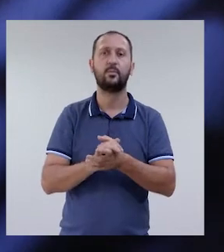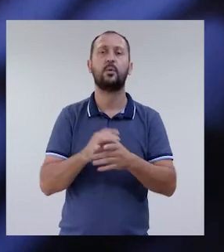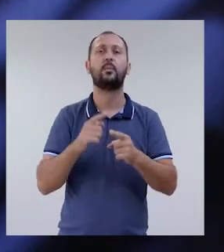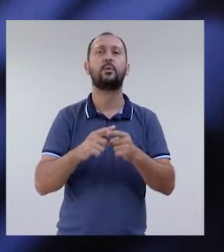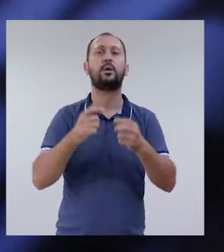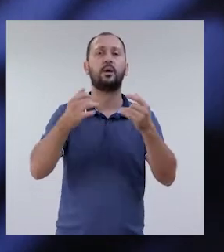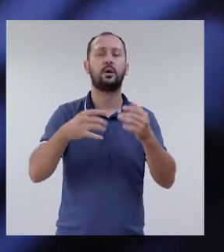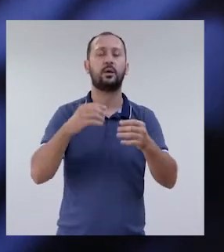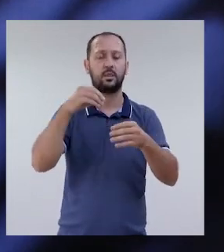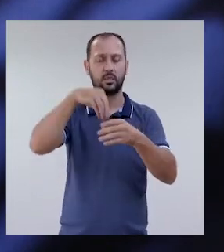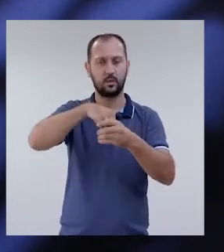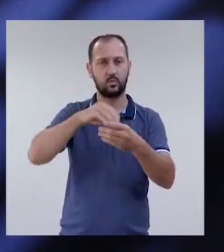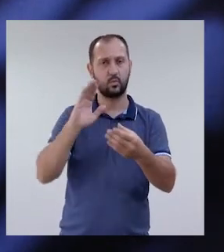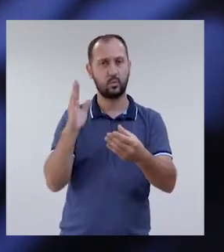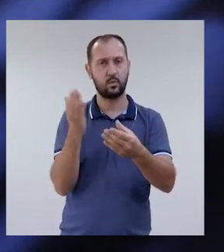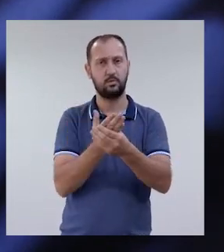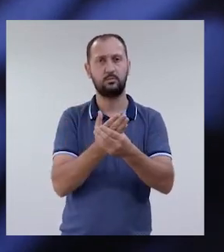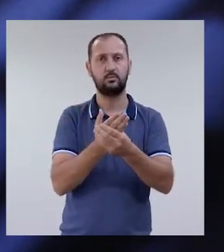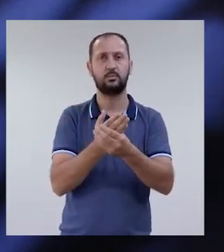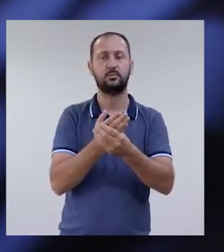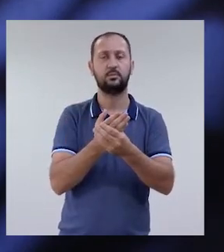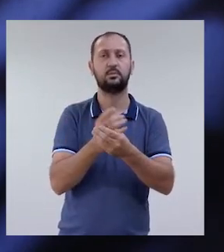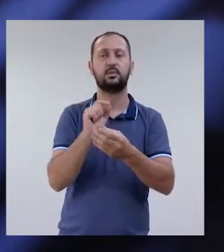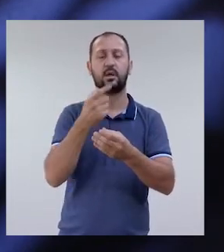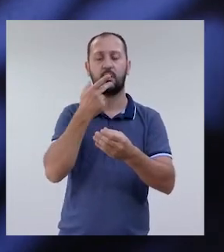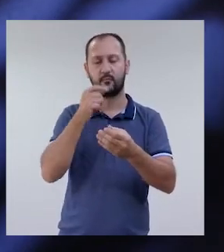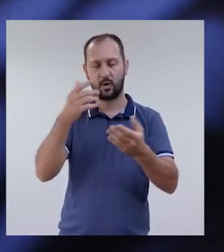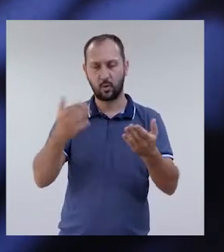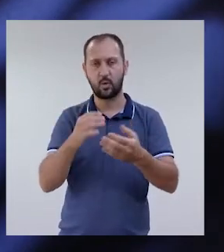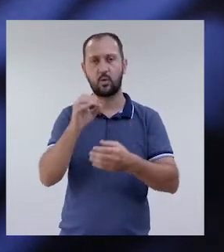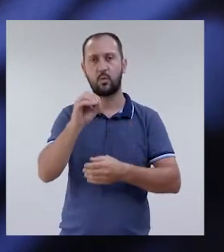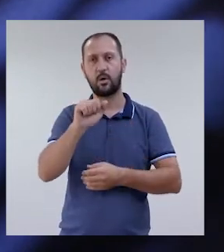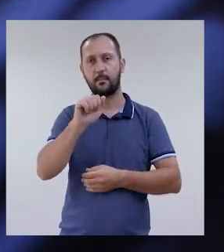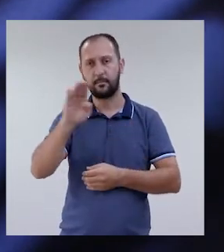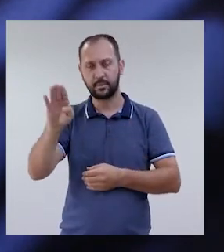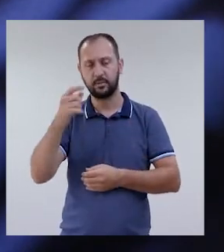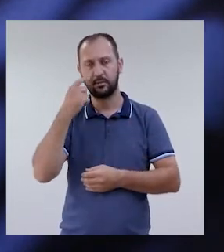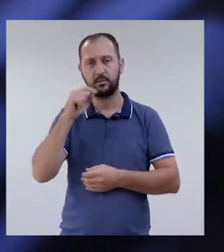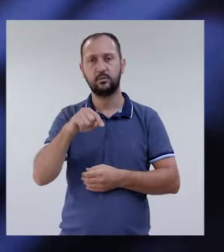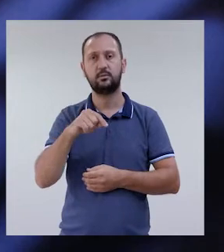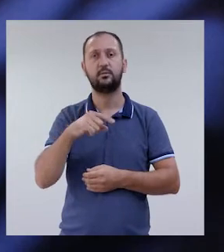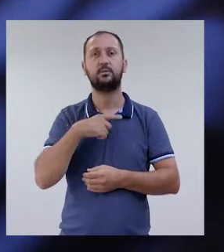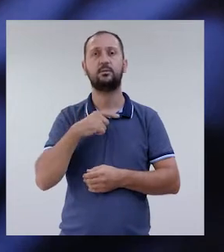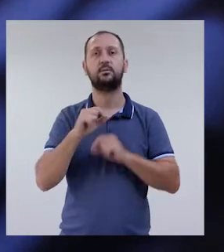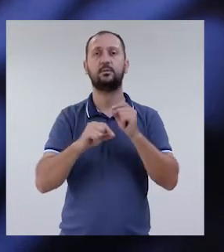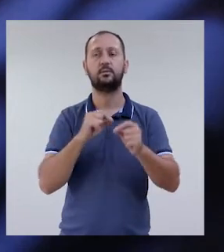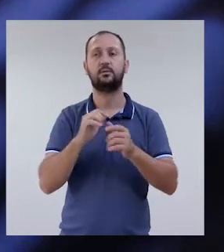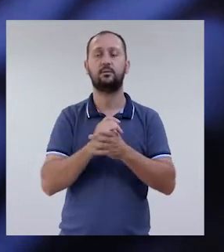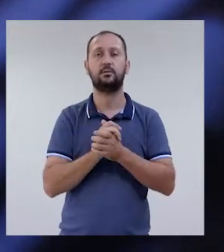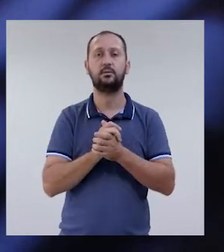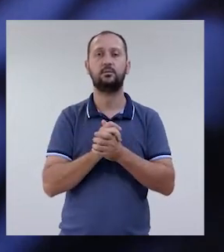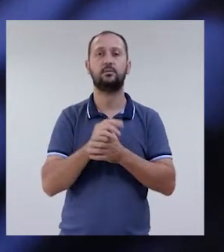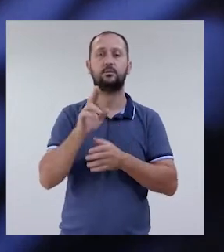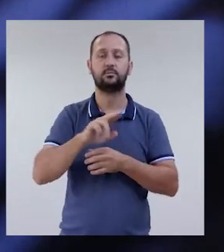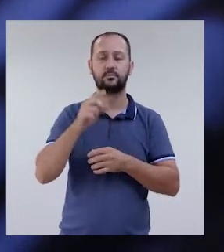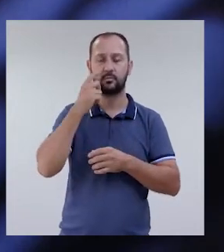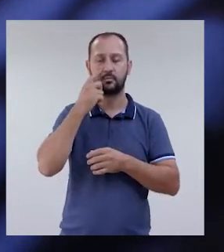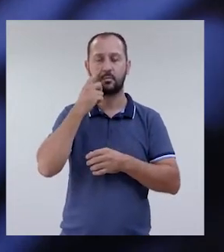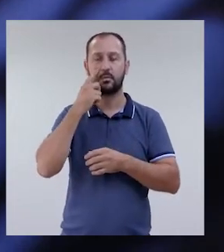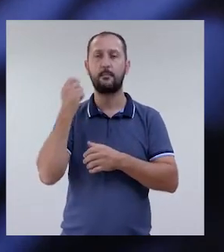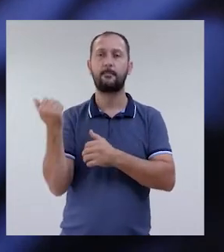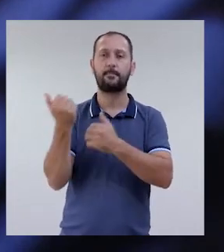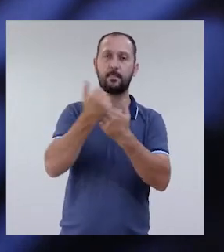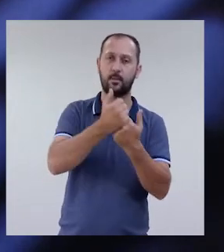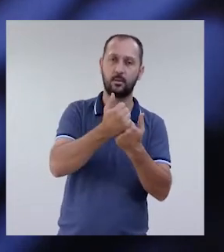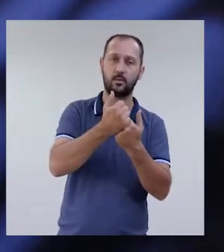próxima pergunta, porque assim, quem fala dentro de um processo é a OAB, que foi mencionada agora pelo doutor Pascoal. Se não for a OAB, através